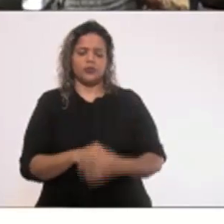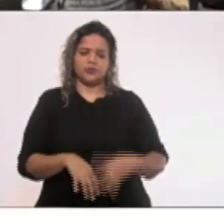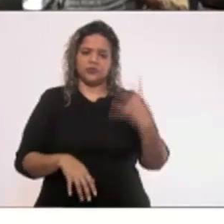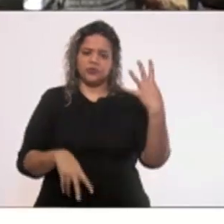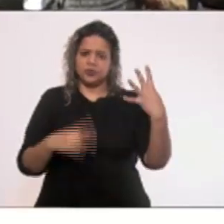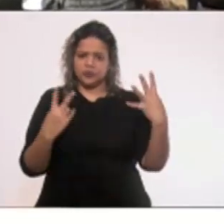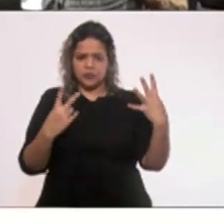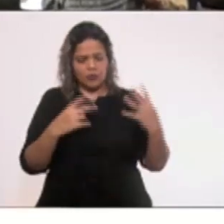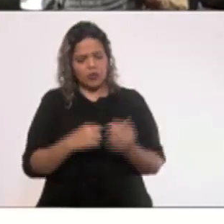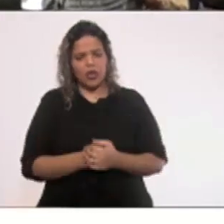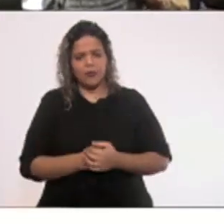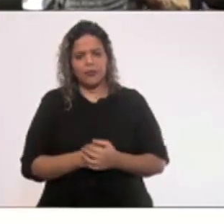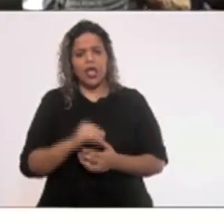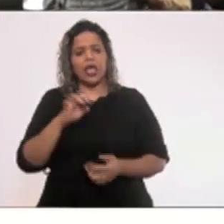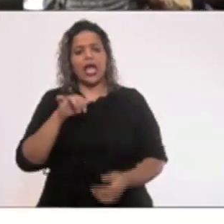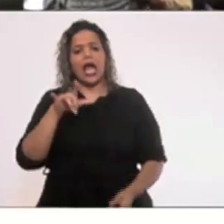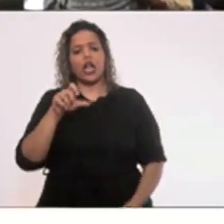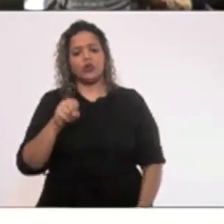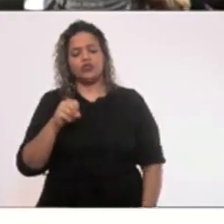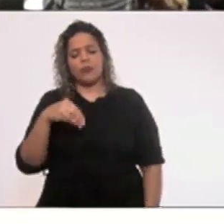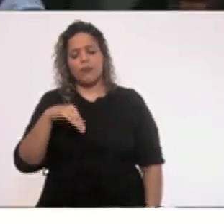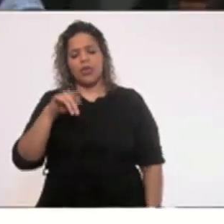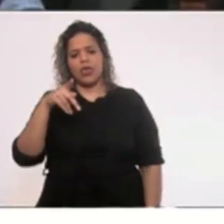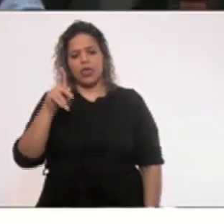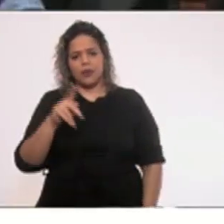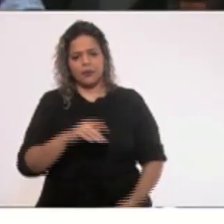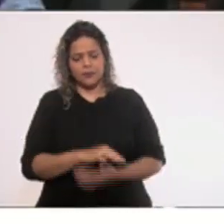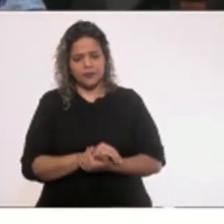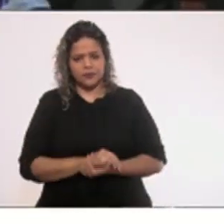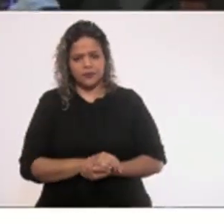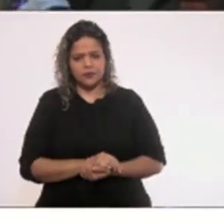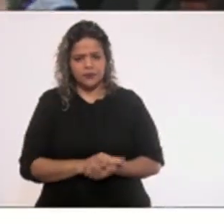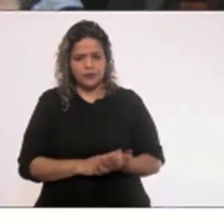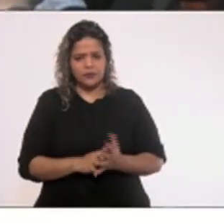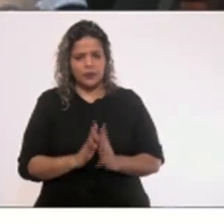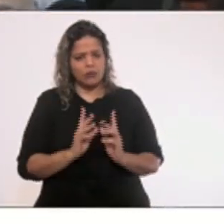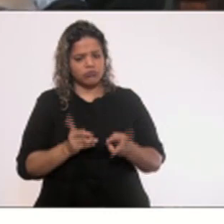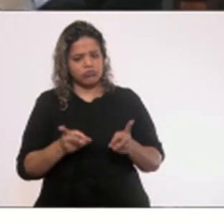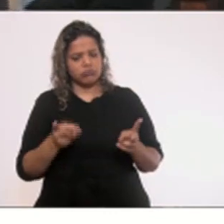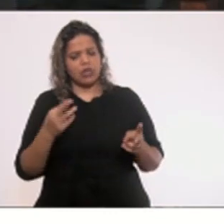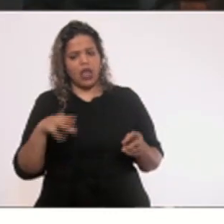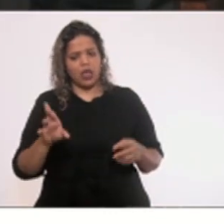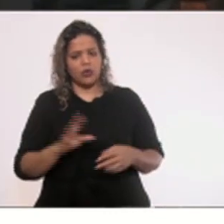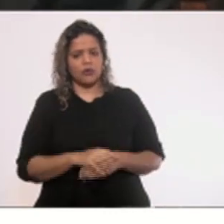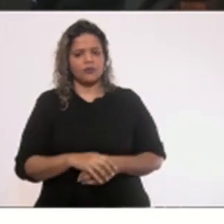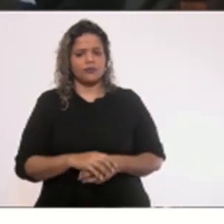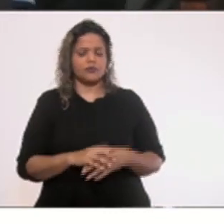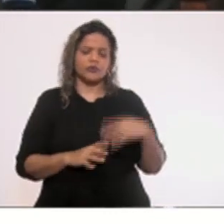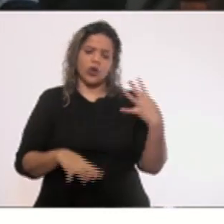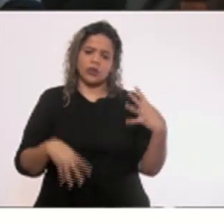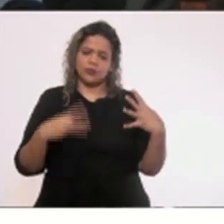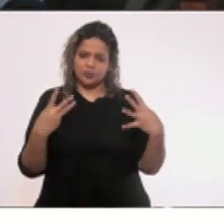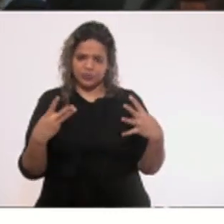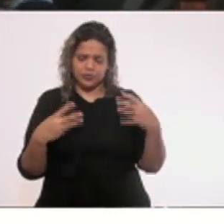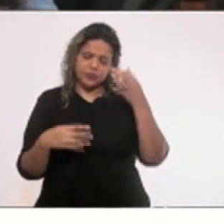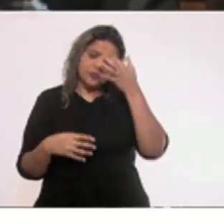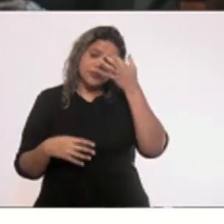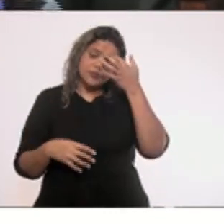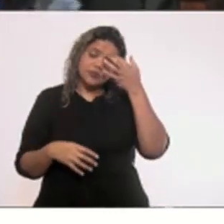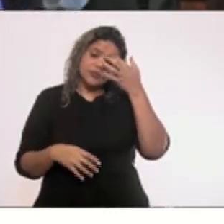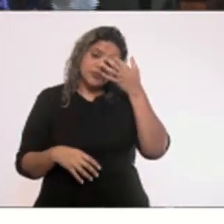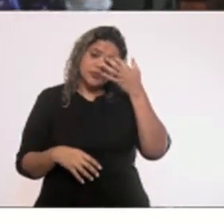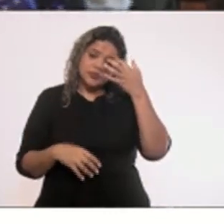4-2. Deputado Carlos Mink. Com relator. 4-3.